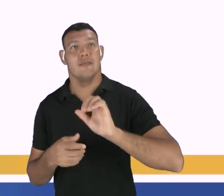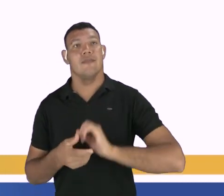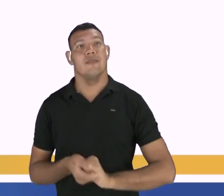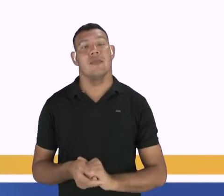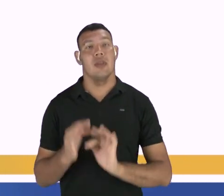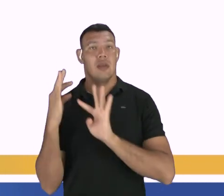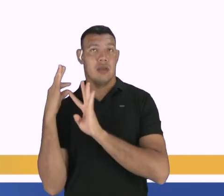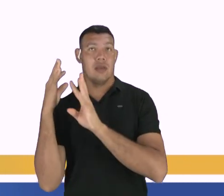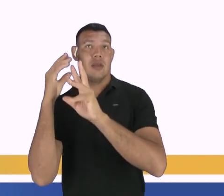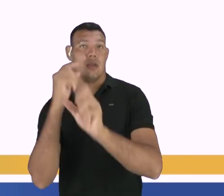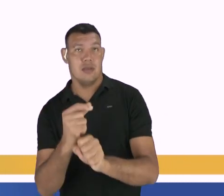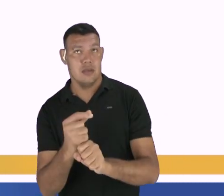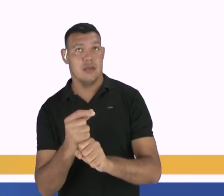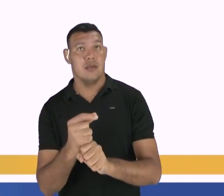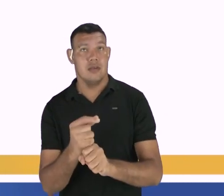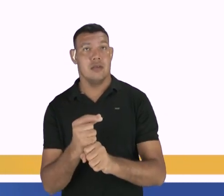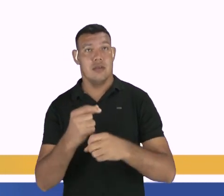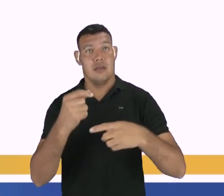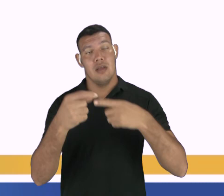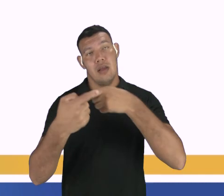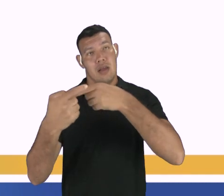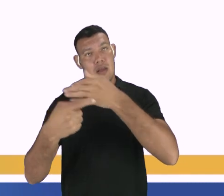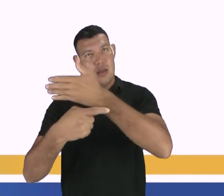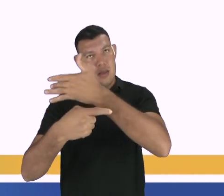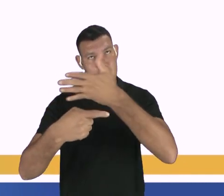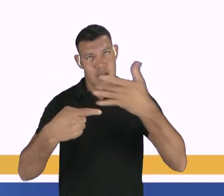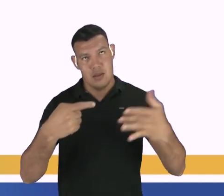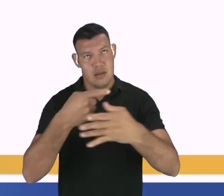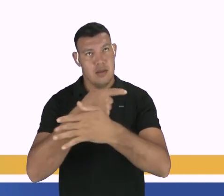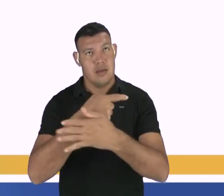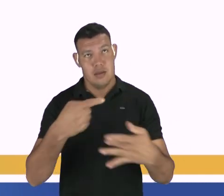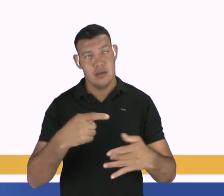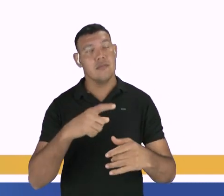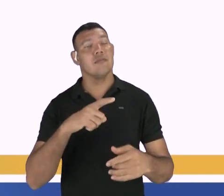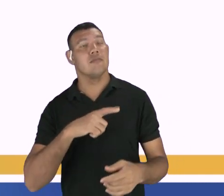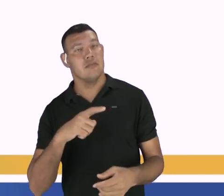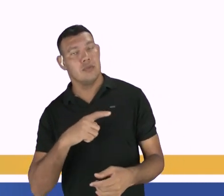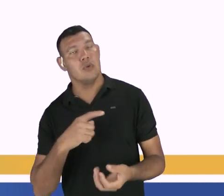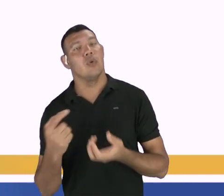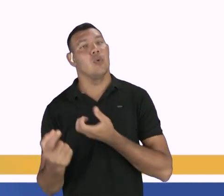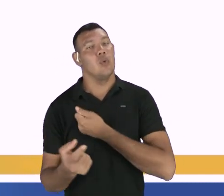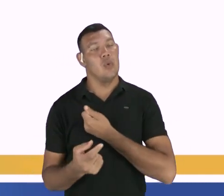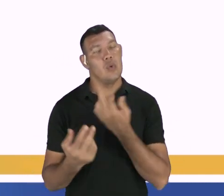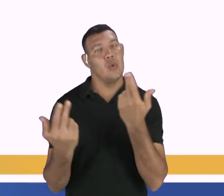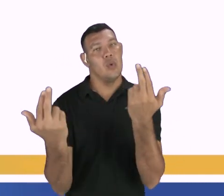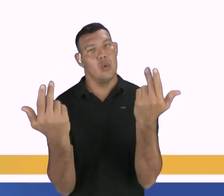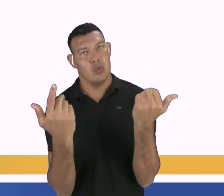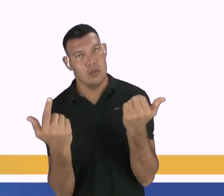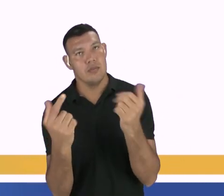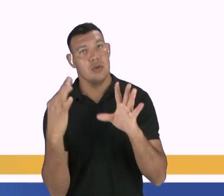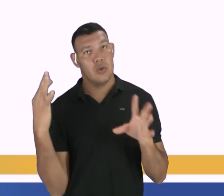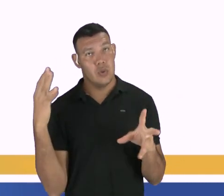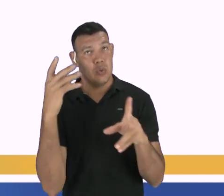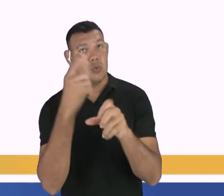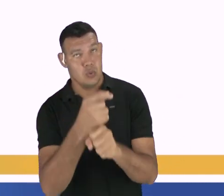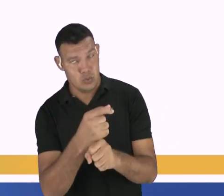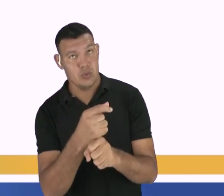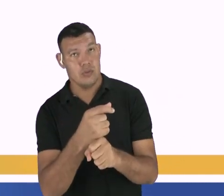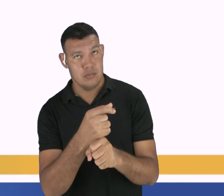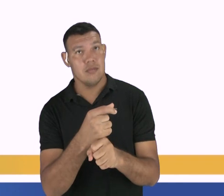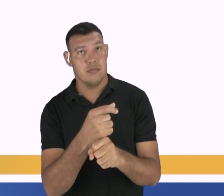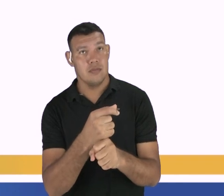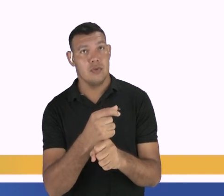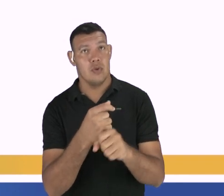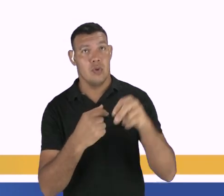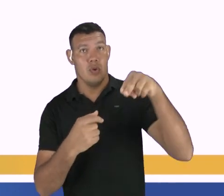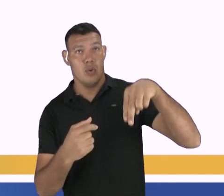Então, resumindo, se as frações possuem o mesmo denominador, soma-se os numeradores, né, os termos de cima, e